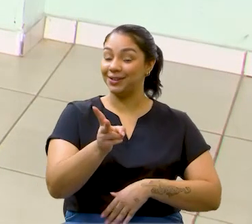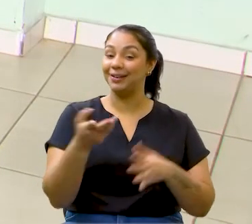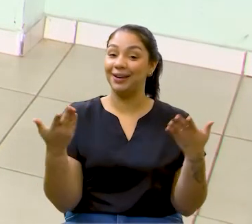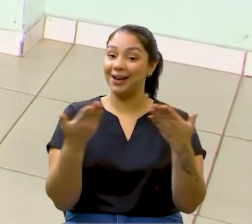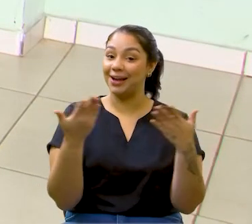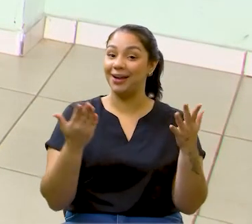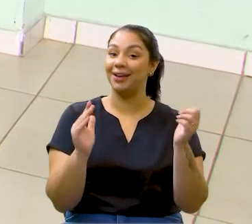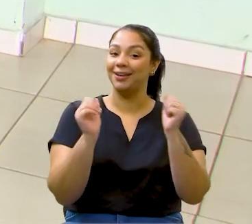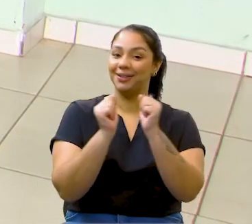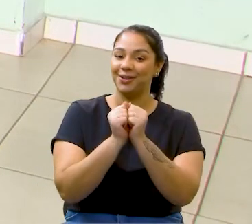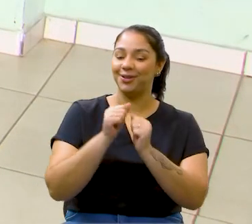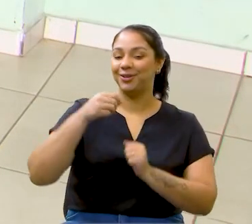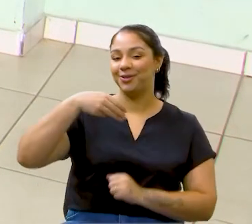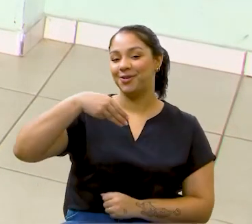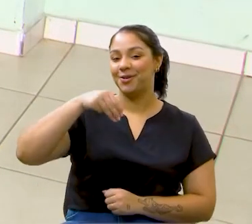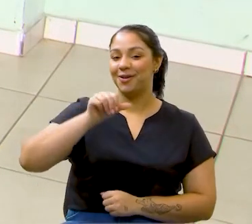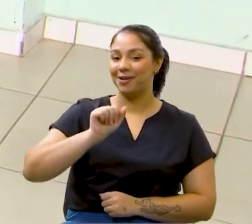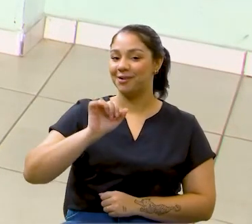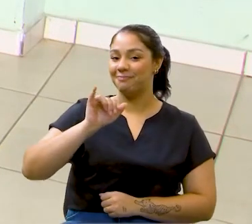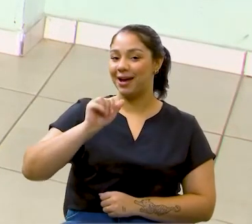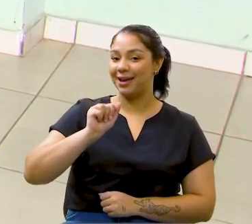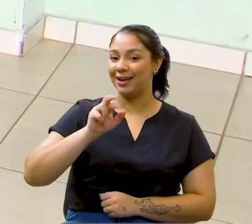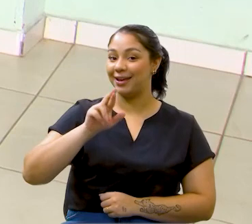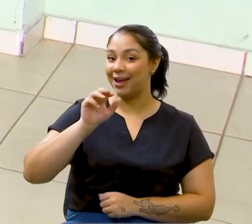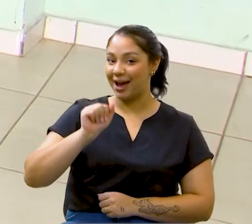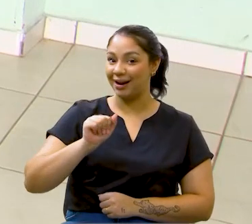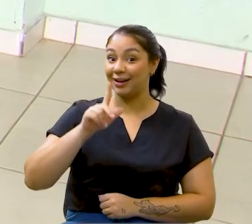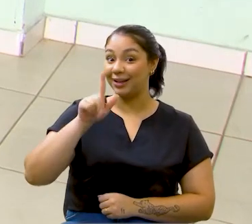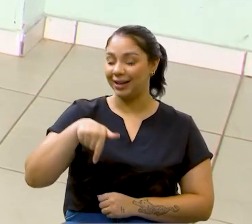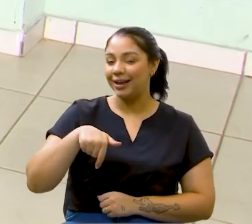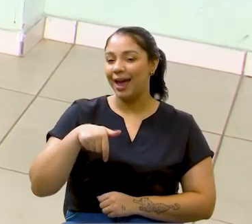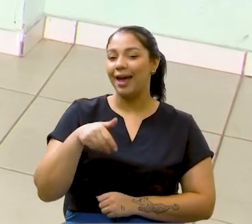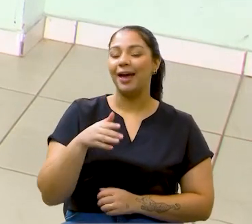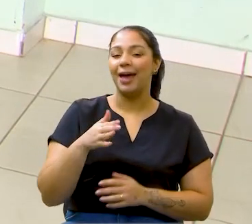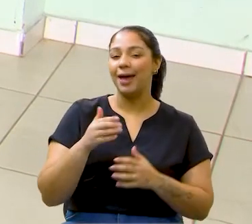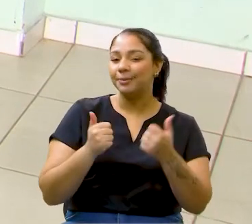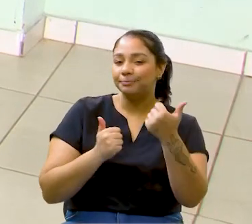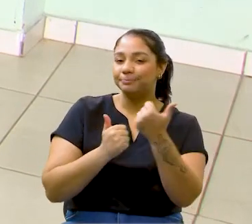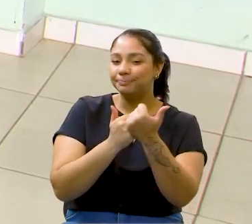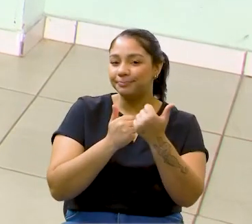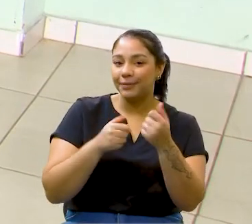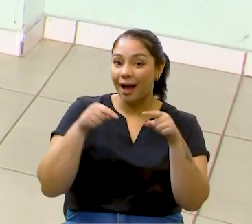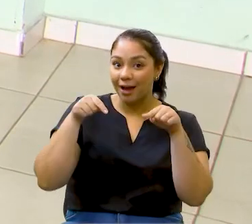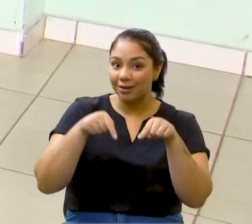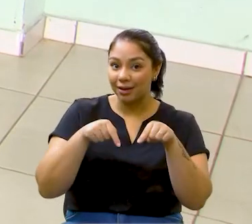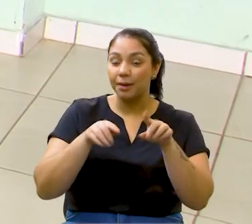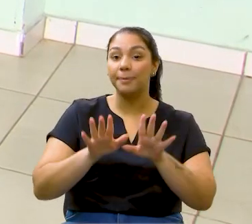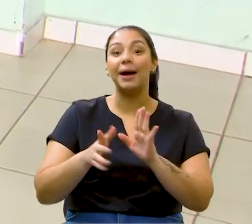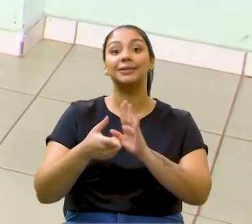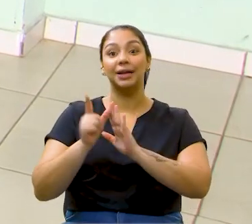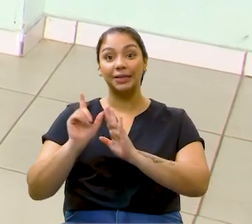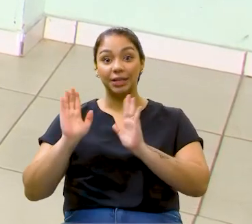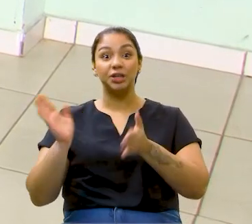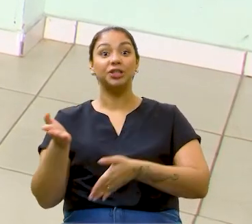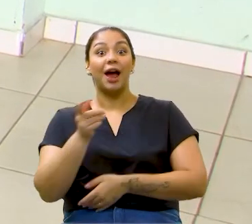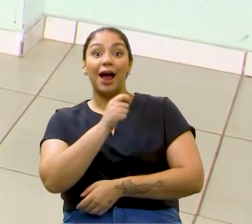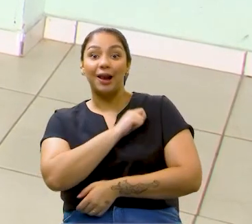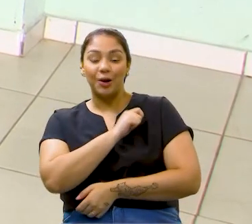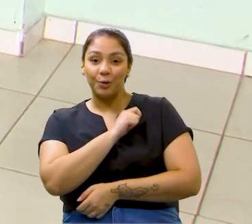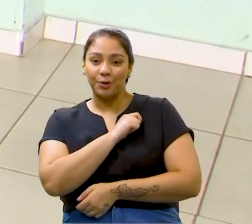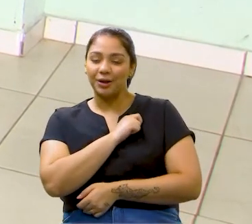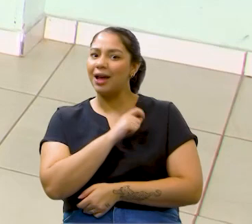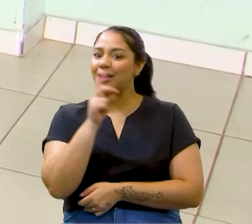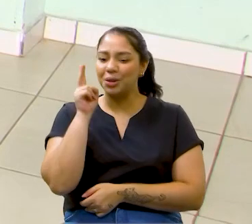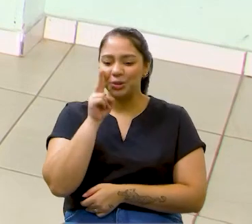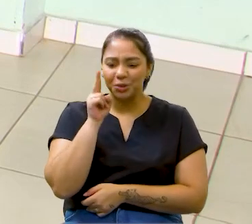bate-papo continua agora com a Maiara Cristina, que é monitora daqui, mas ela já foi aluna daqui da instituição. Eu